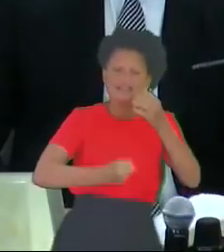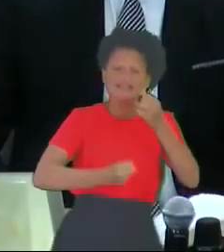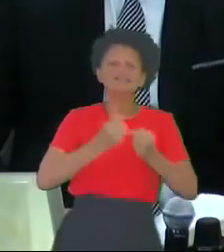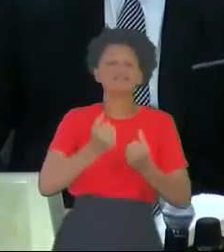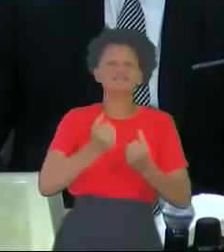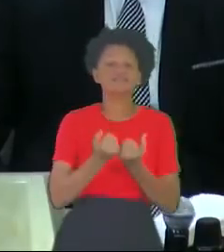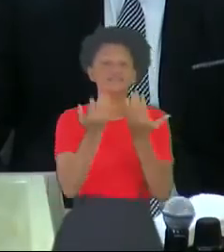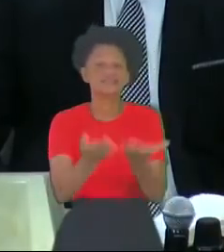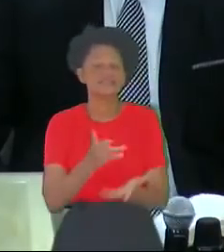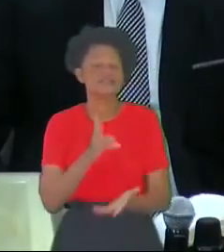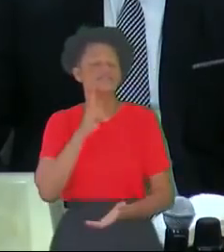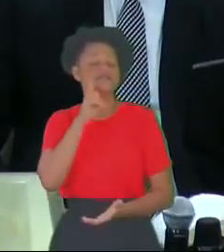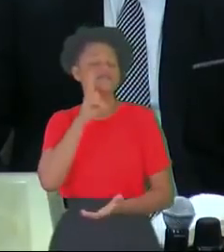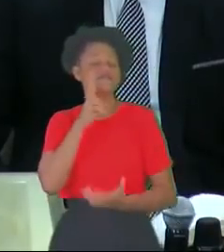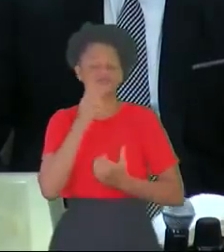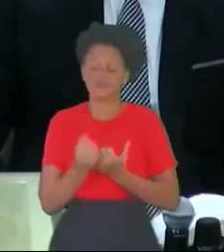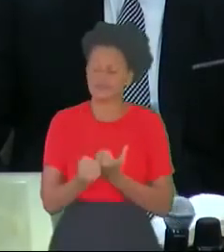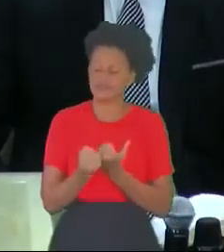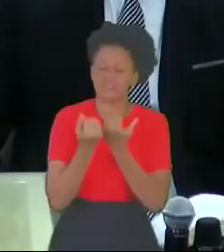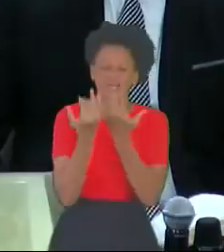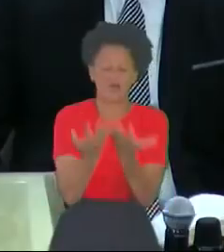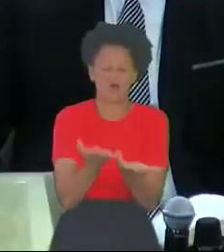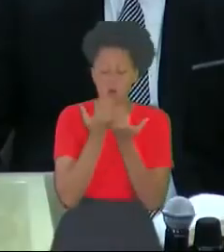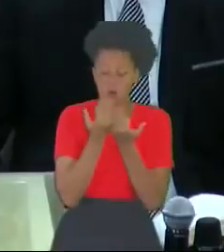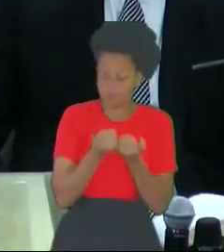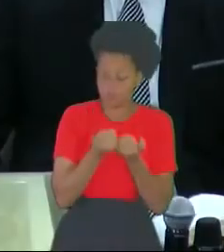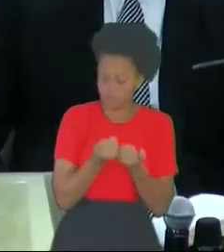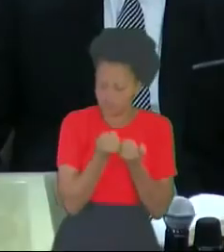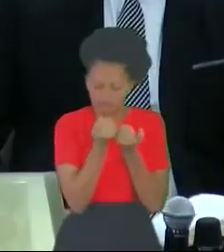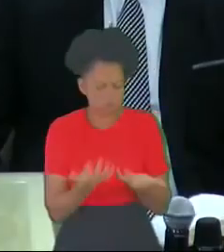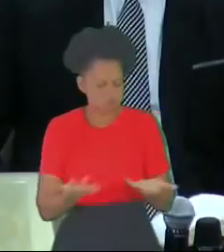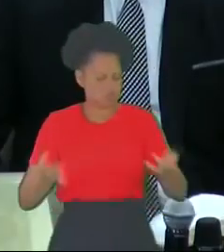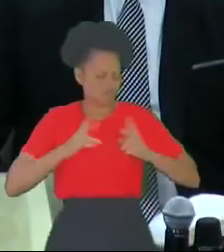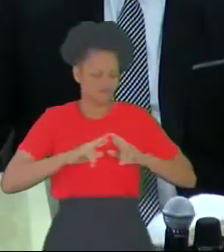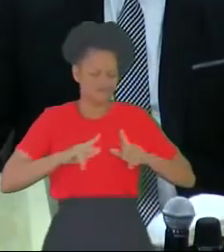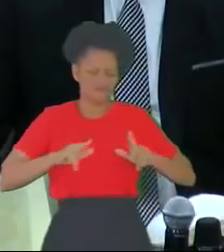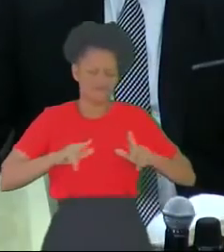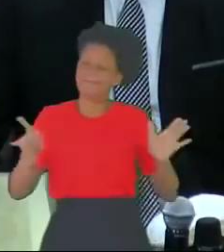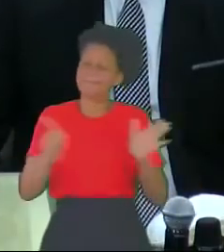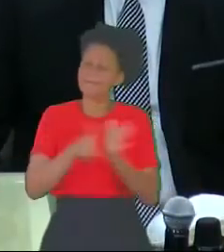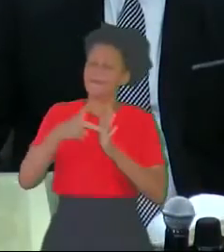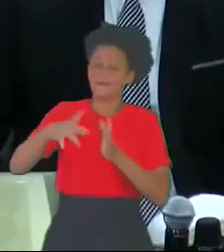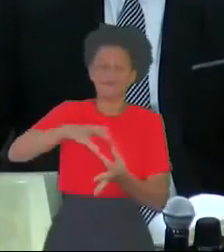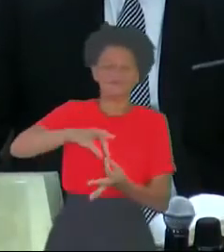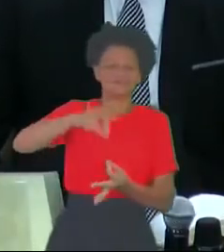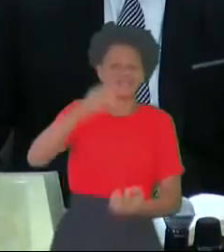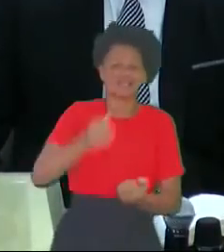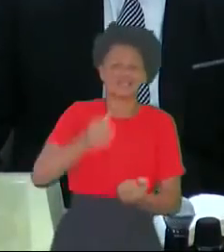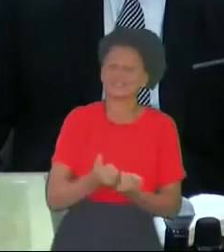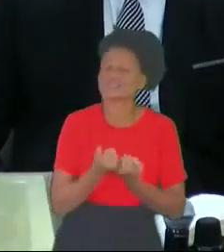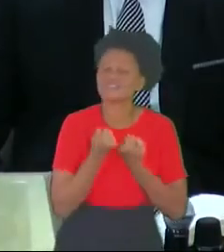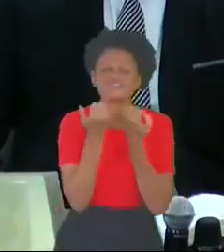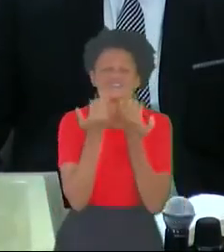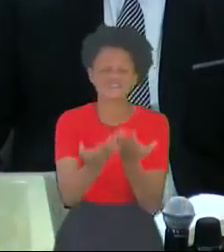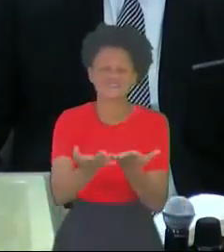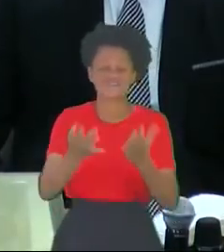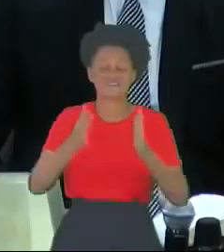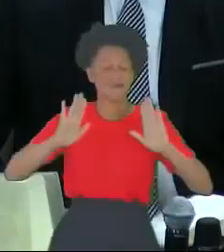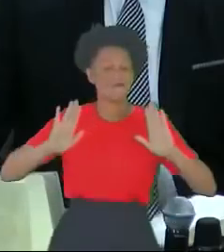trazer vinho. Ele quer trazer um banquete espiritual. Ele quer fazer um reboliço. Ele quer fazer uma